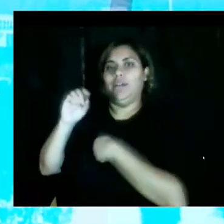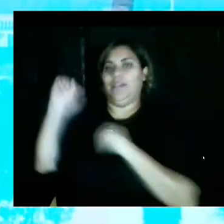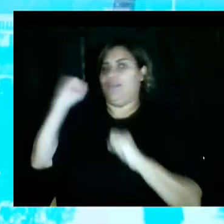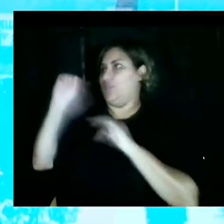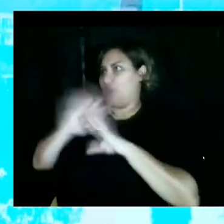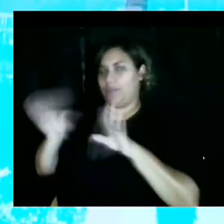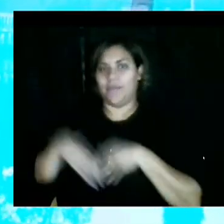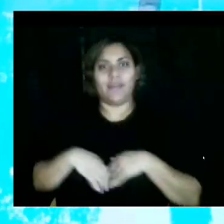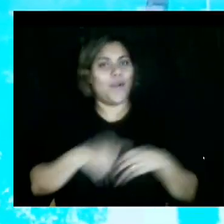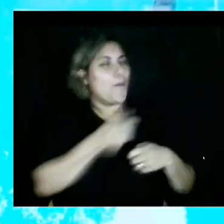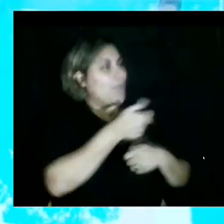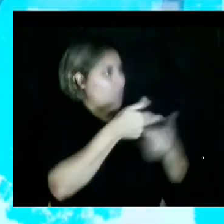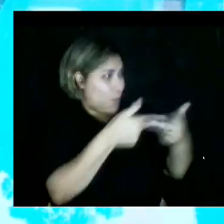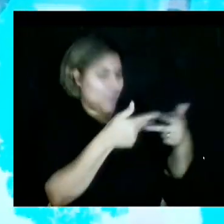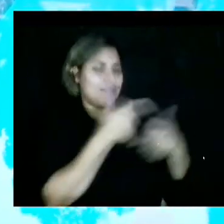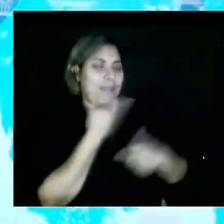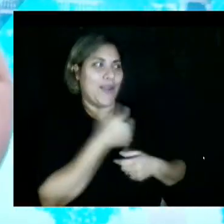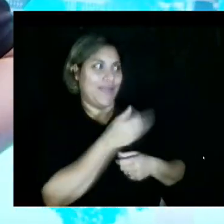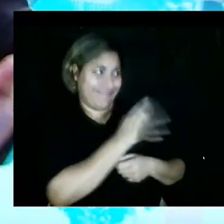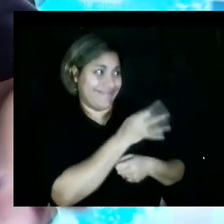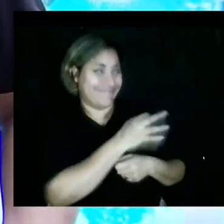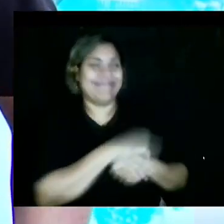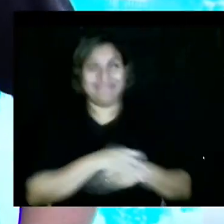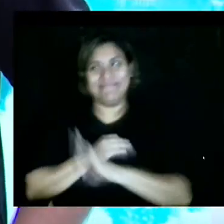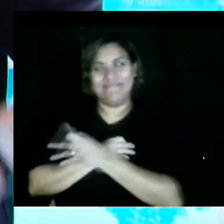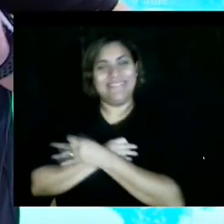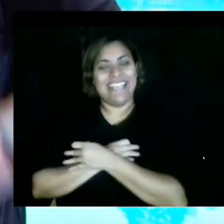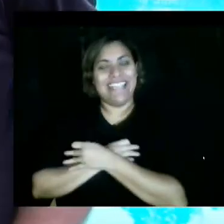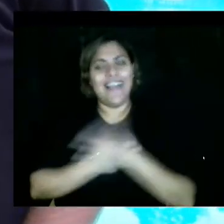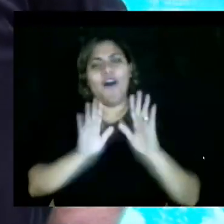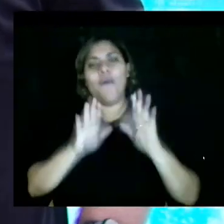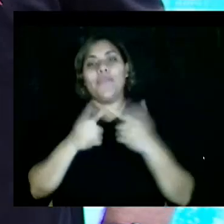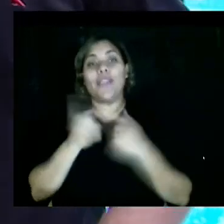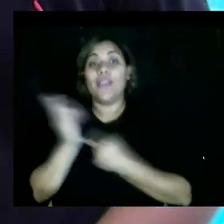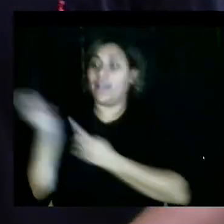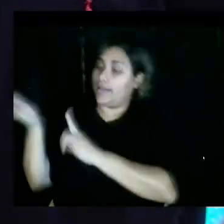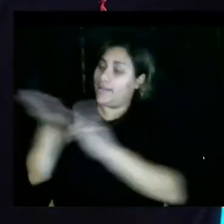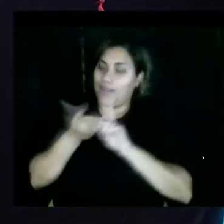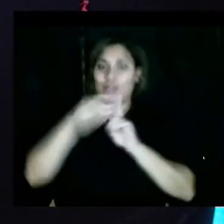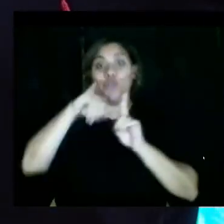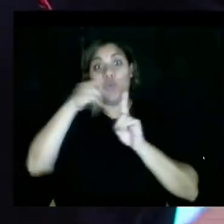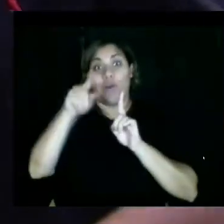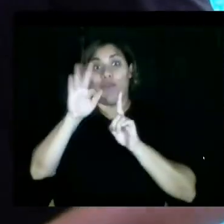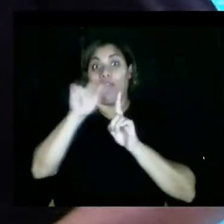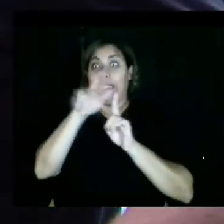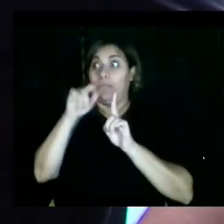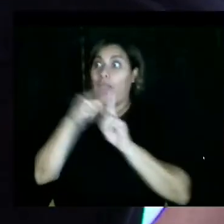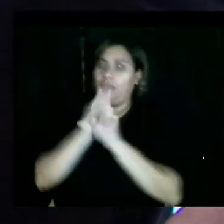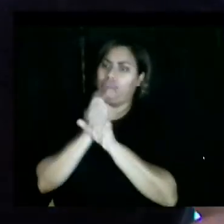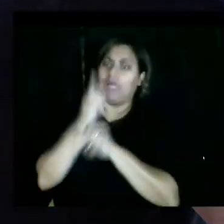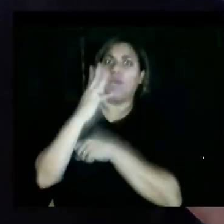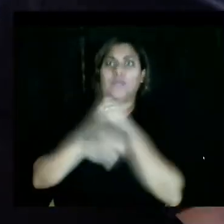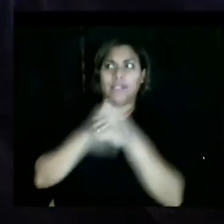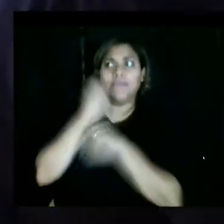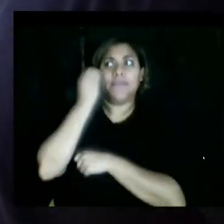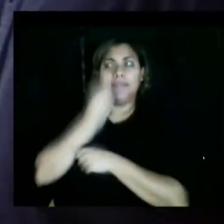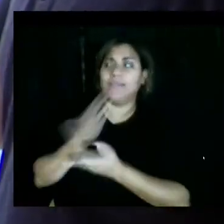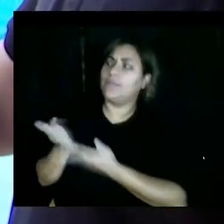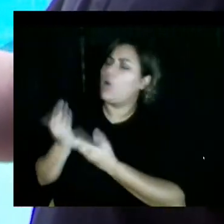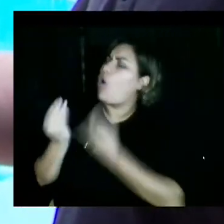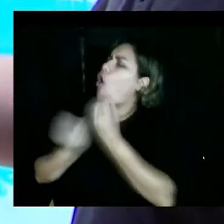com o João Felipe, ele que pratica saltos ornamentais há 14 anos. Como que foi isso, João? Como que você conheceu essa